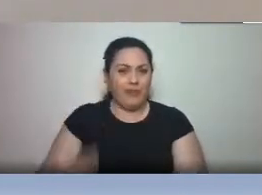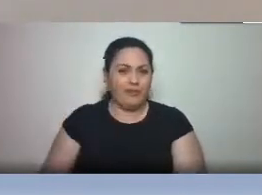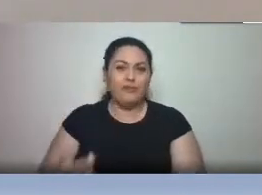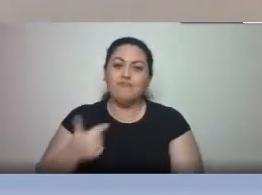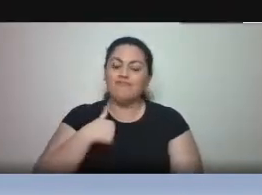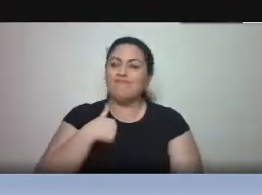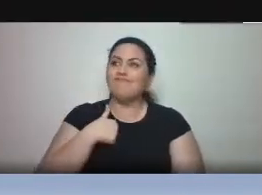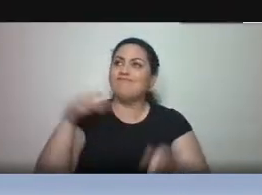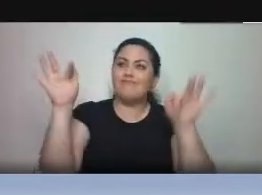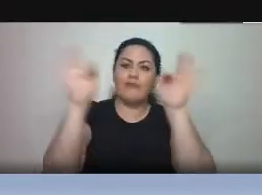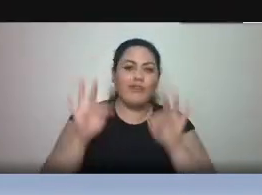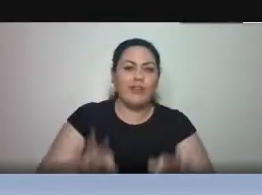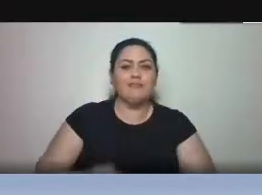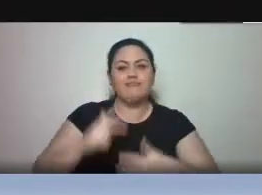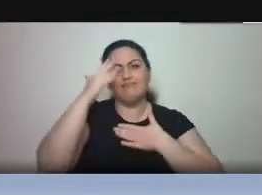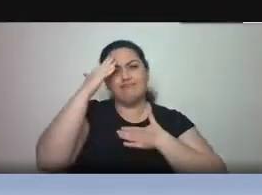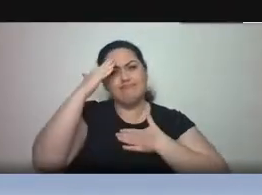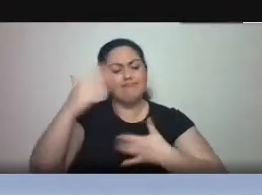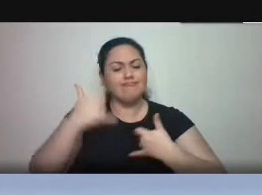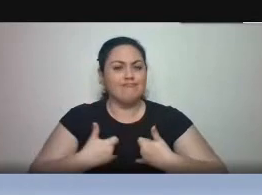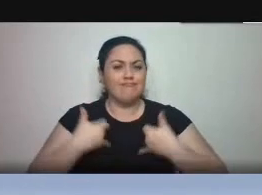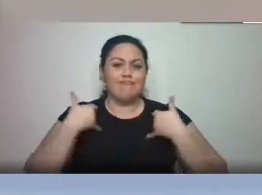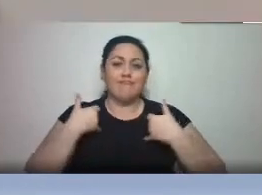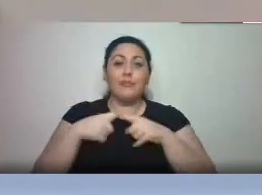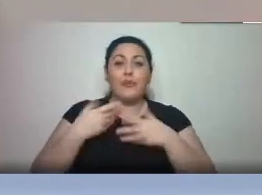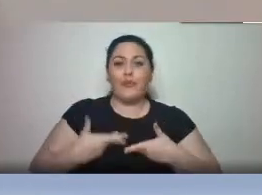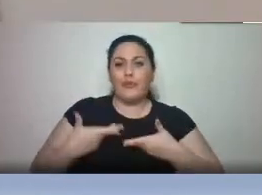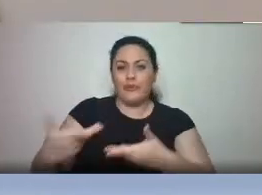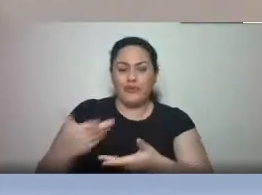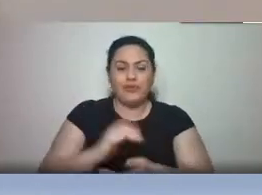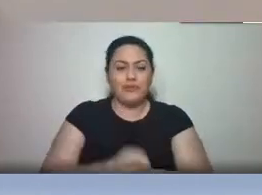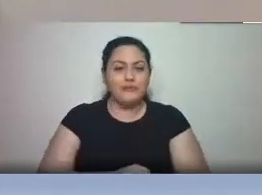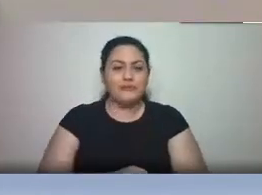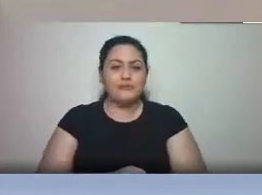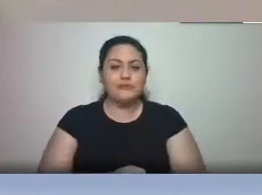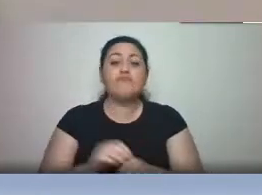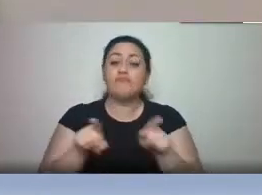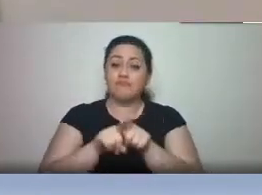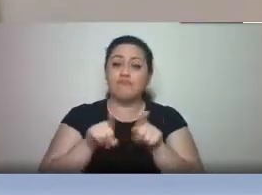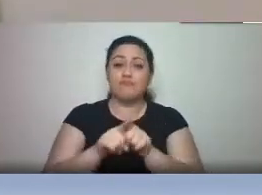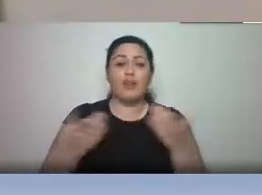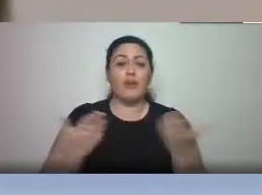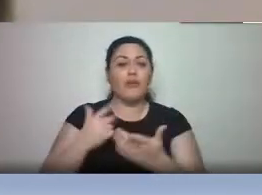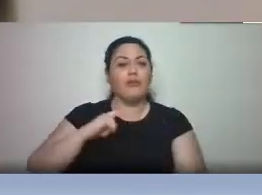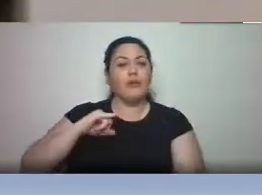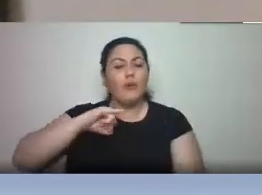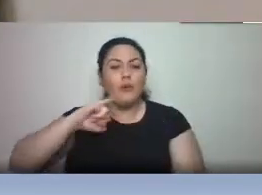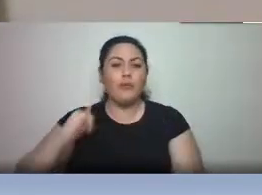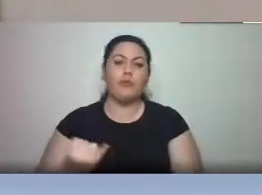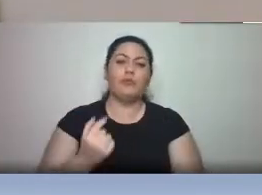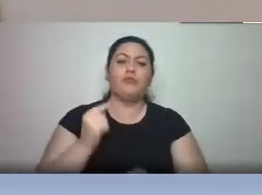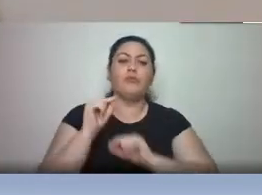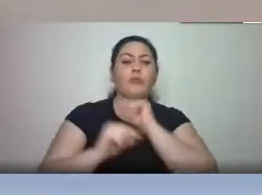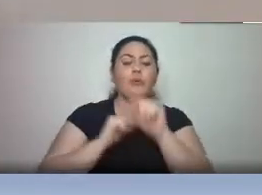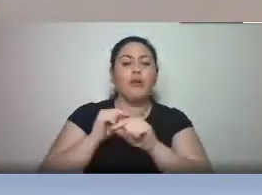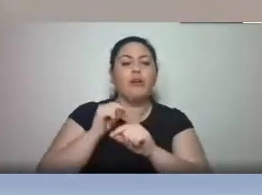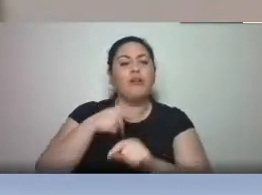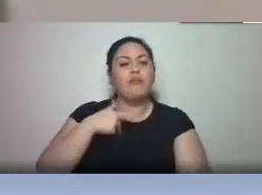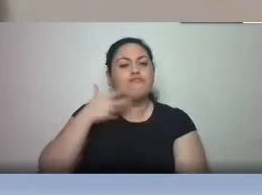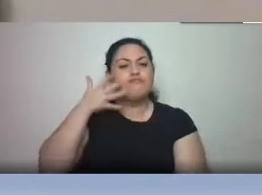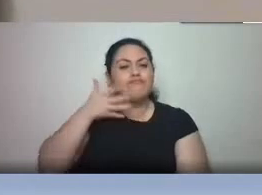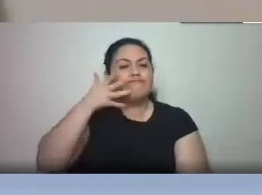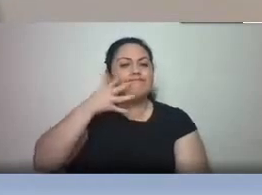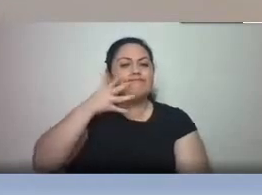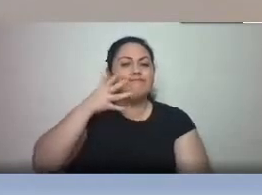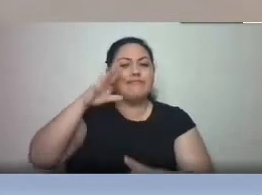incrivelmente feliz, agradecida e honrada com este convite. E também com a oportunidade de poder dizer algumas poucas palavras nesse momento